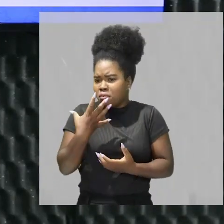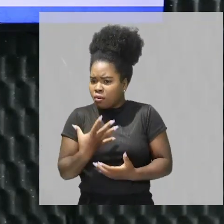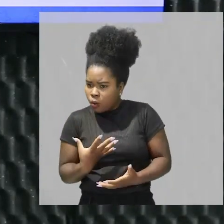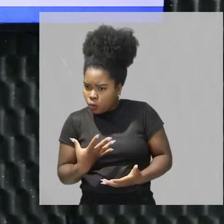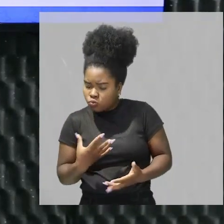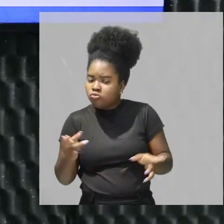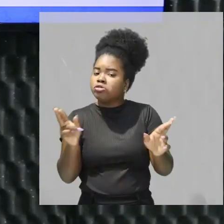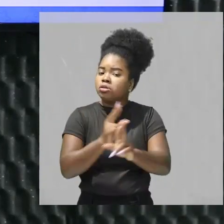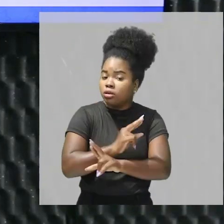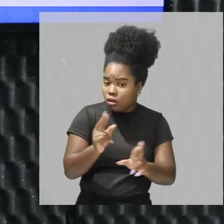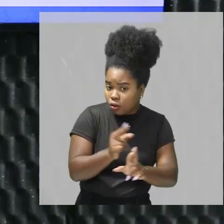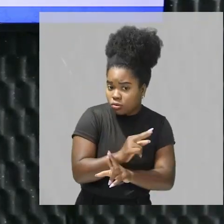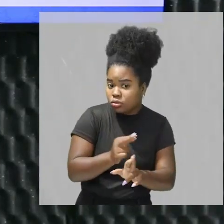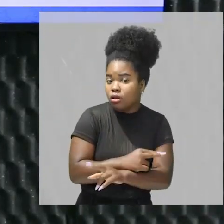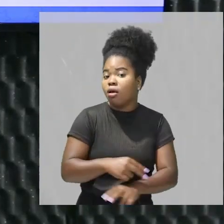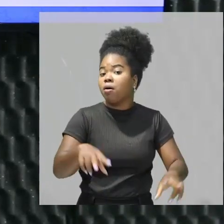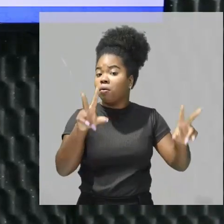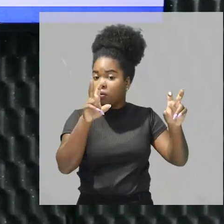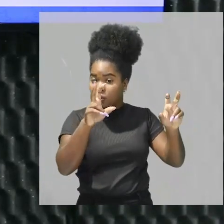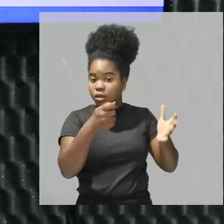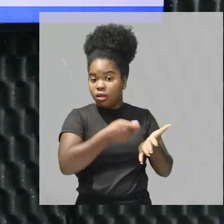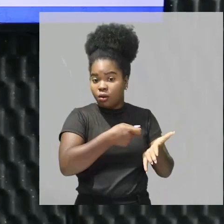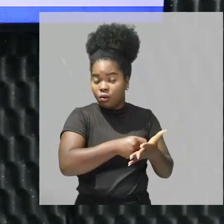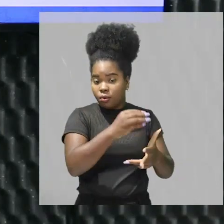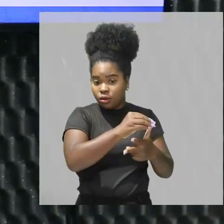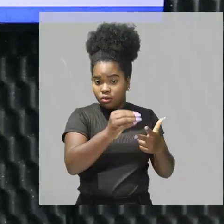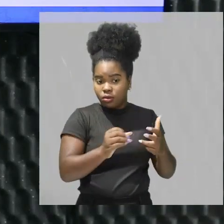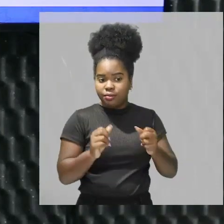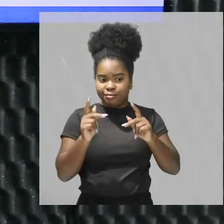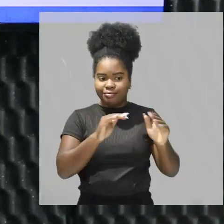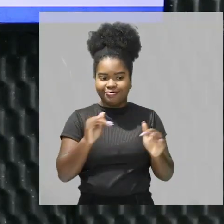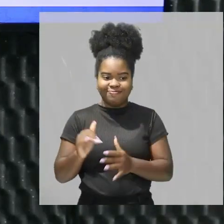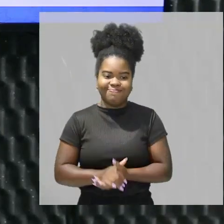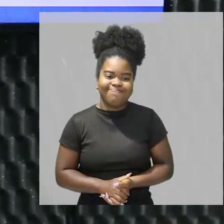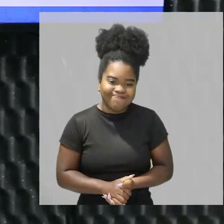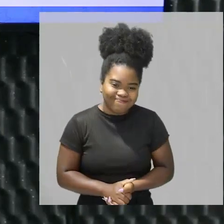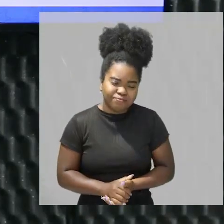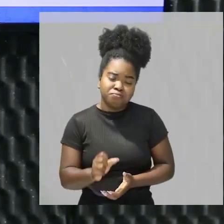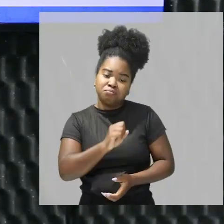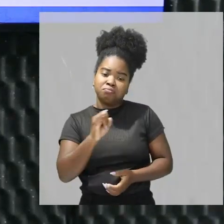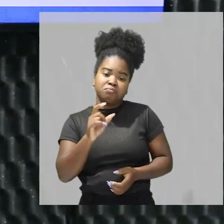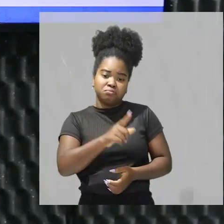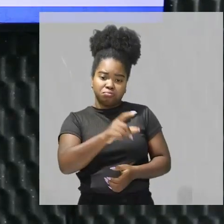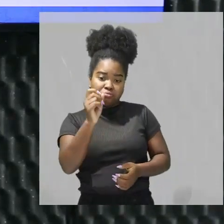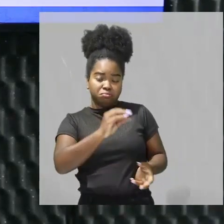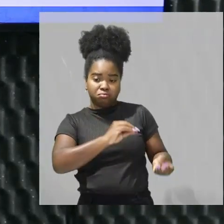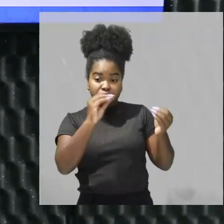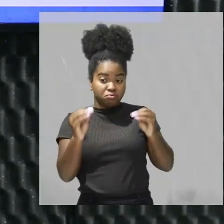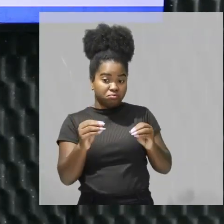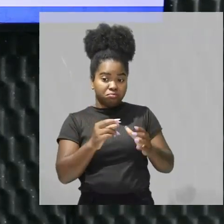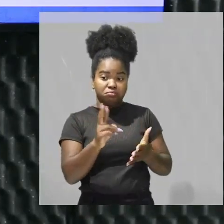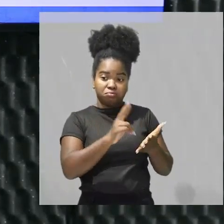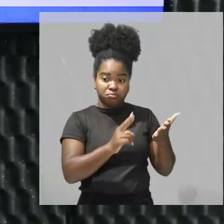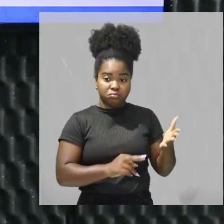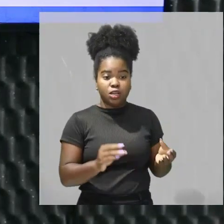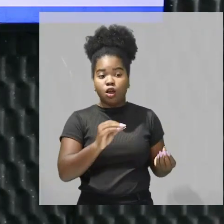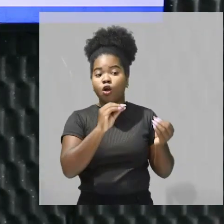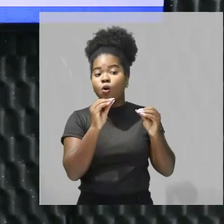esteja relacionado ao tema que você irá desenvolver. Porém, se você escolher inserir um título em sua redação,